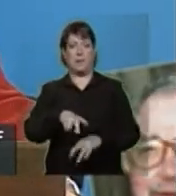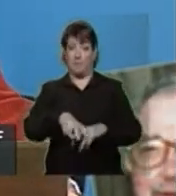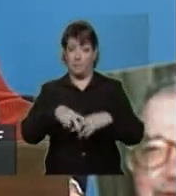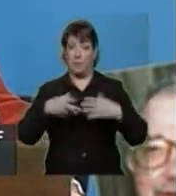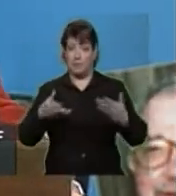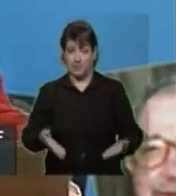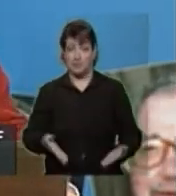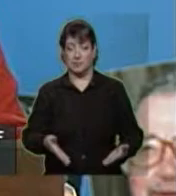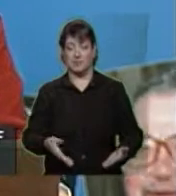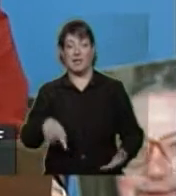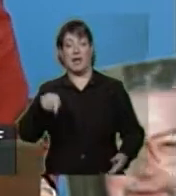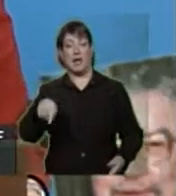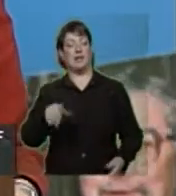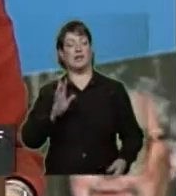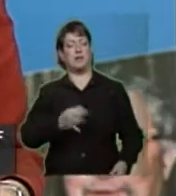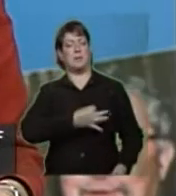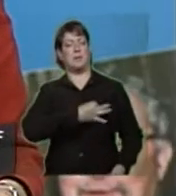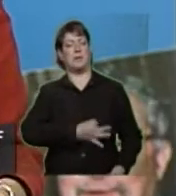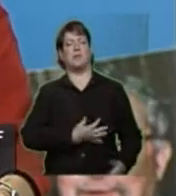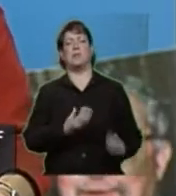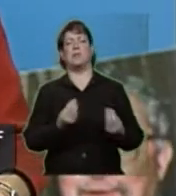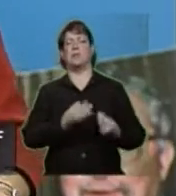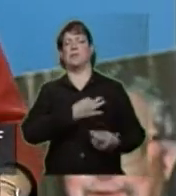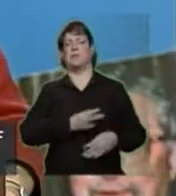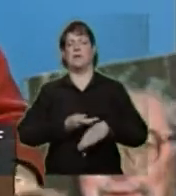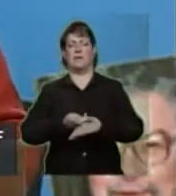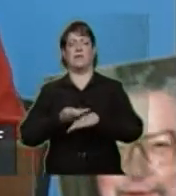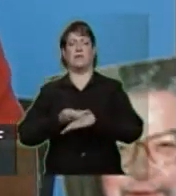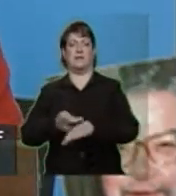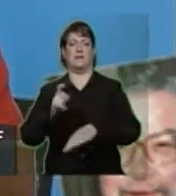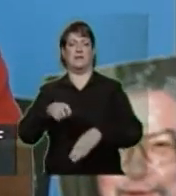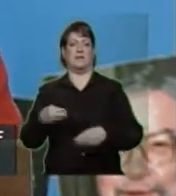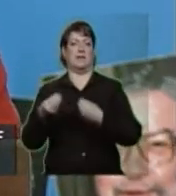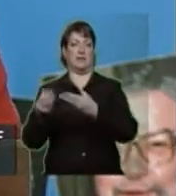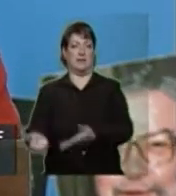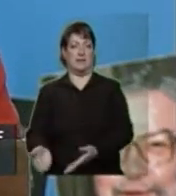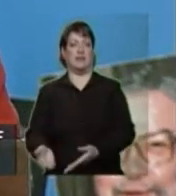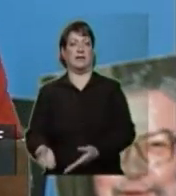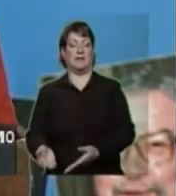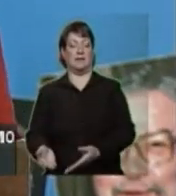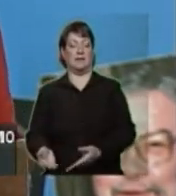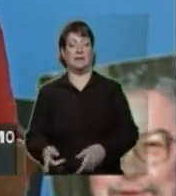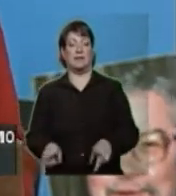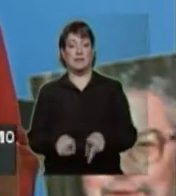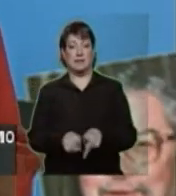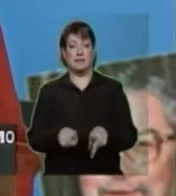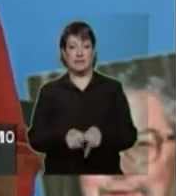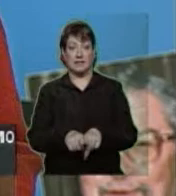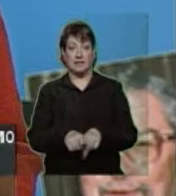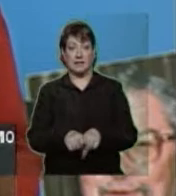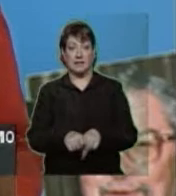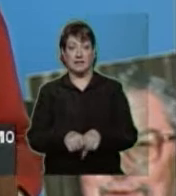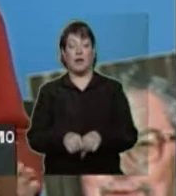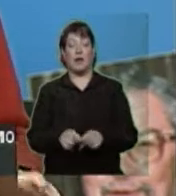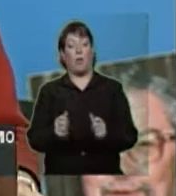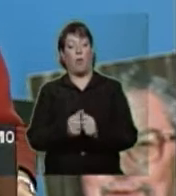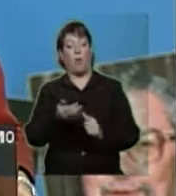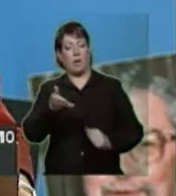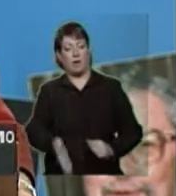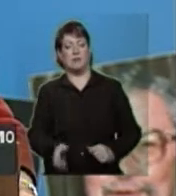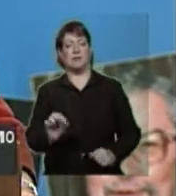isso, ela já merecia muitos prêmios, além desse que nós estamos